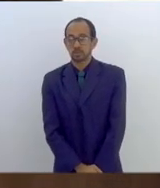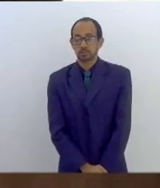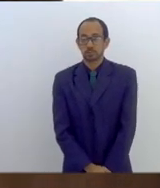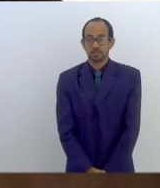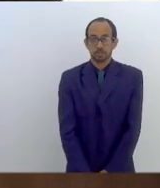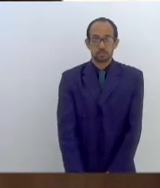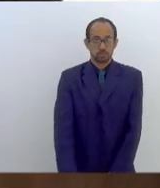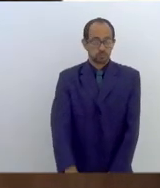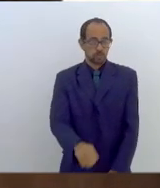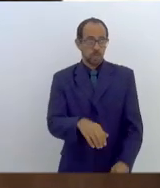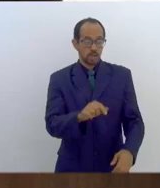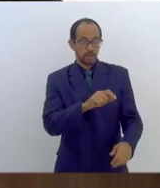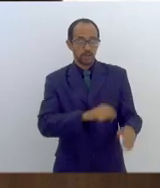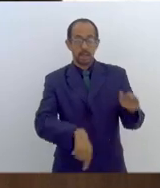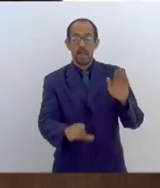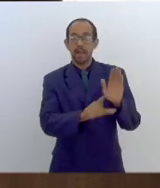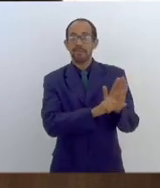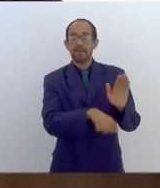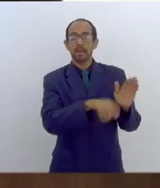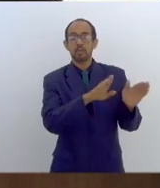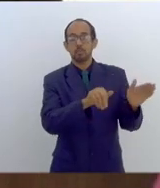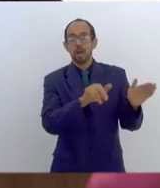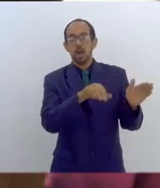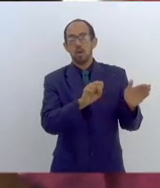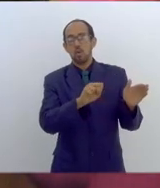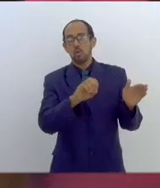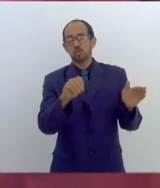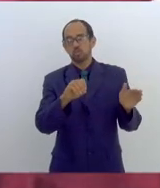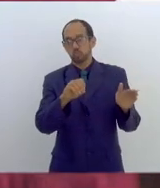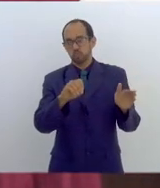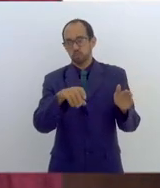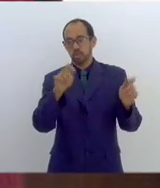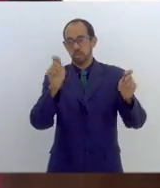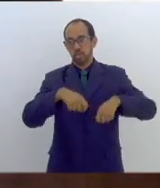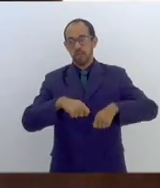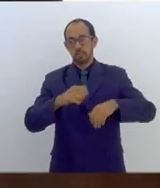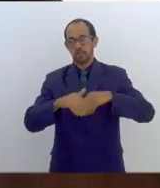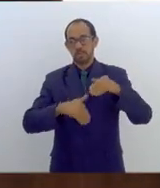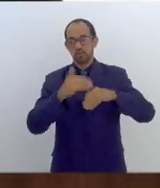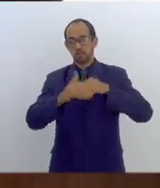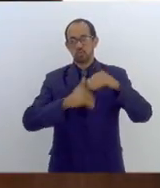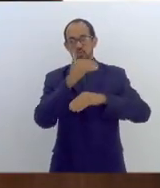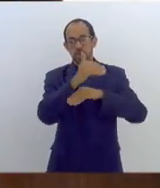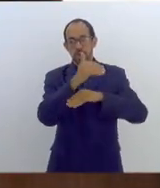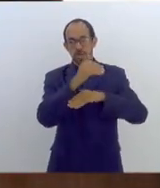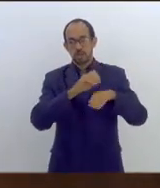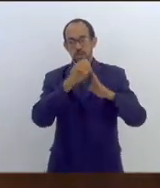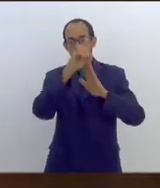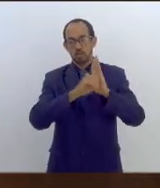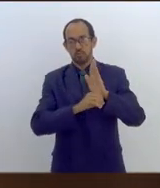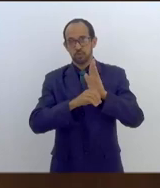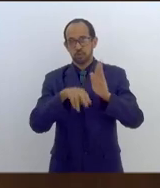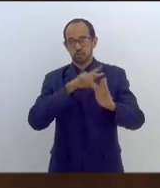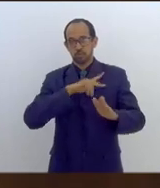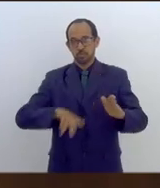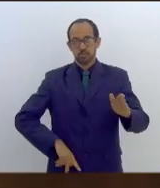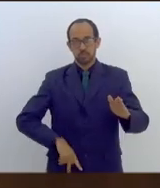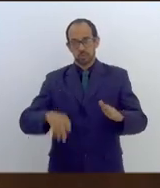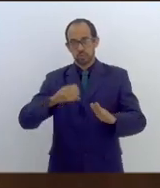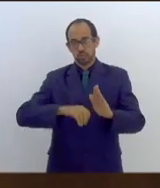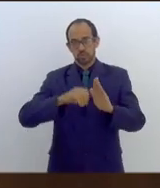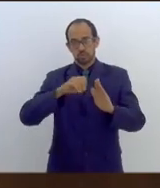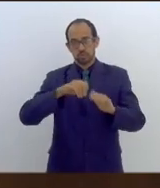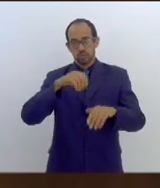Barroso. Do ministro Barroso, mas que pode ser superada com o ofício do presidente André